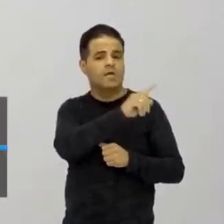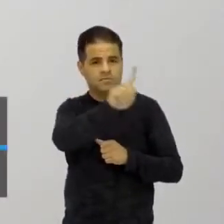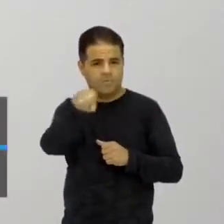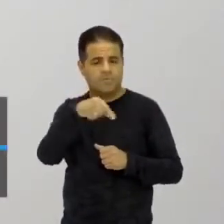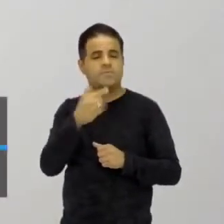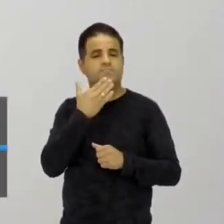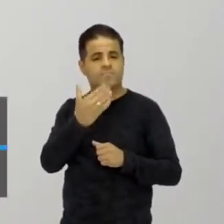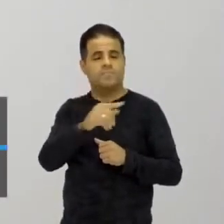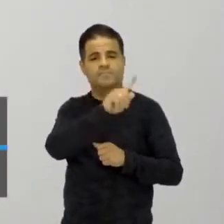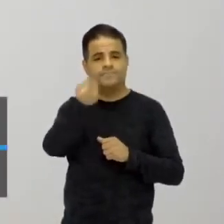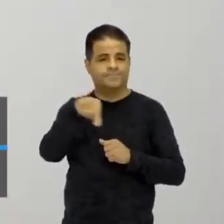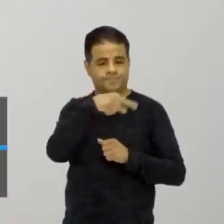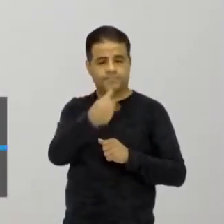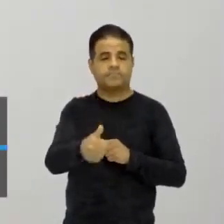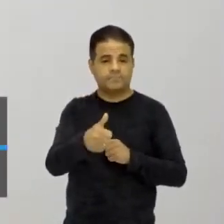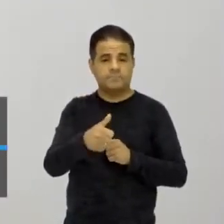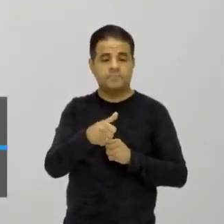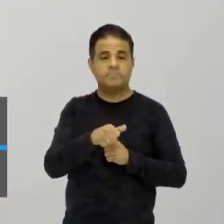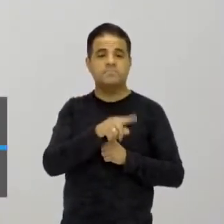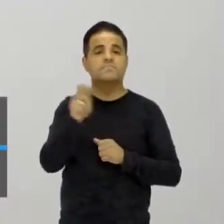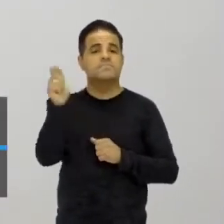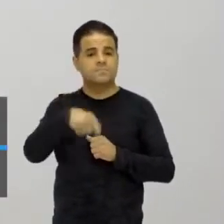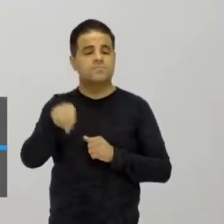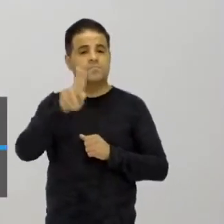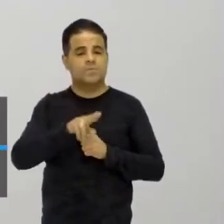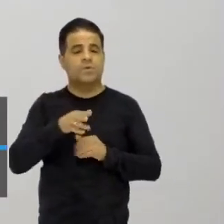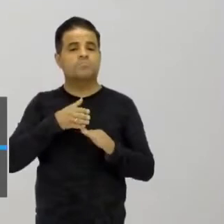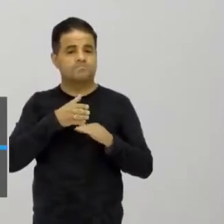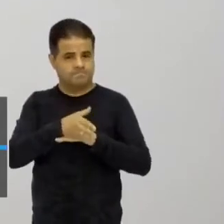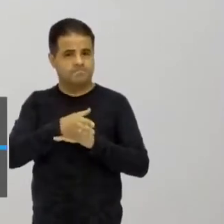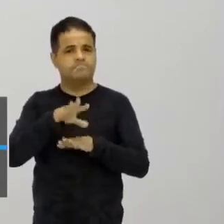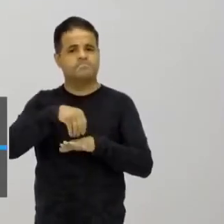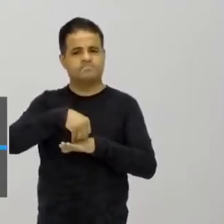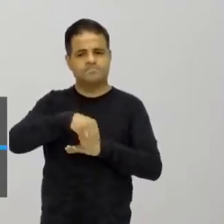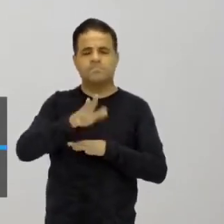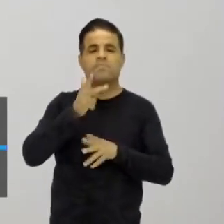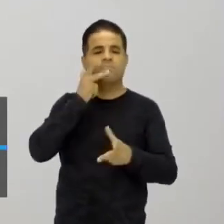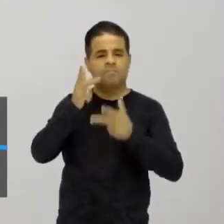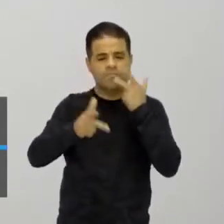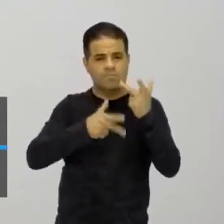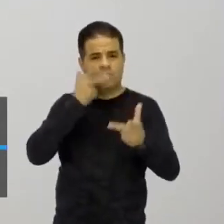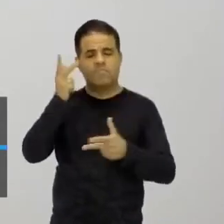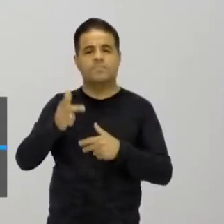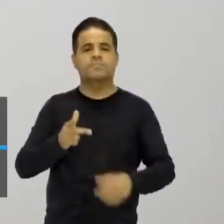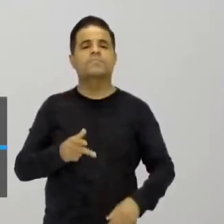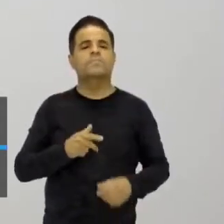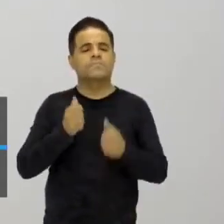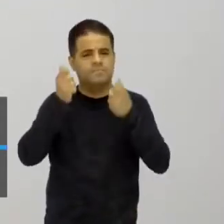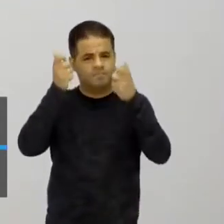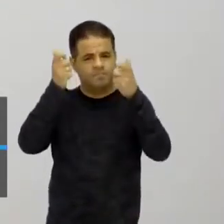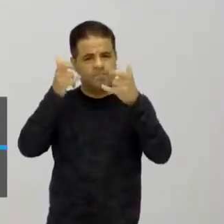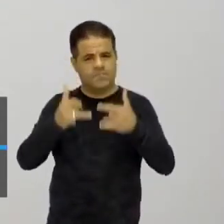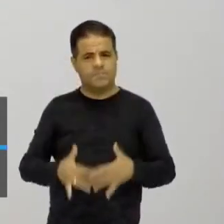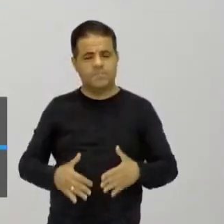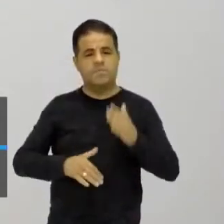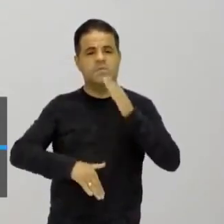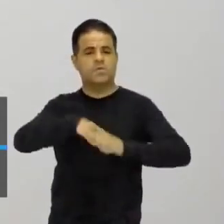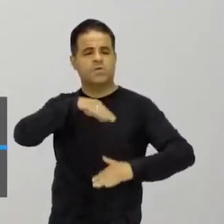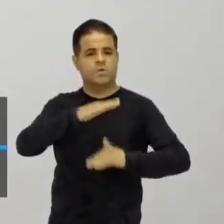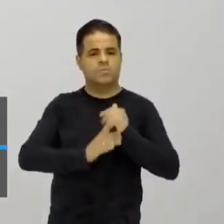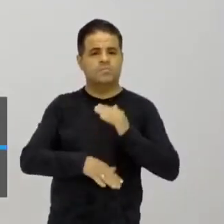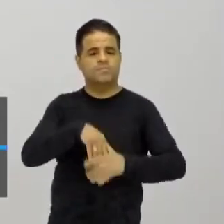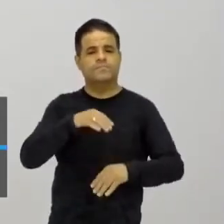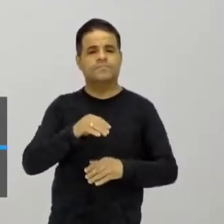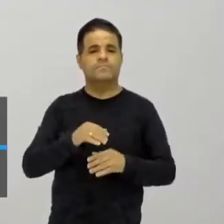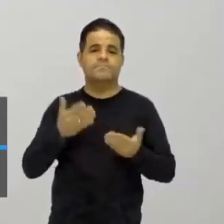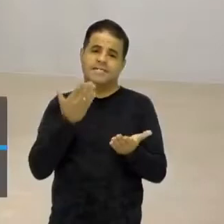para mim aqui, que você use, a gente passou aí, falamos sobre o efeito estufa, falamos sobre a ação humana,